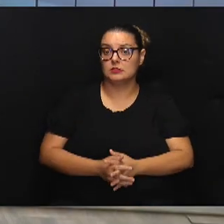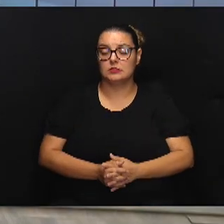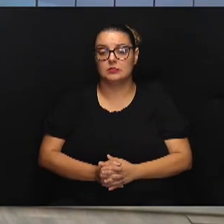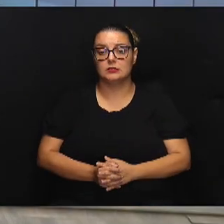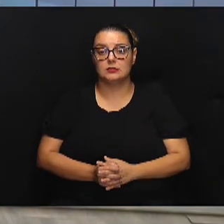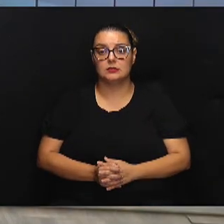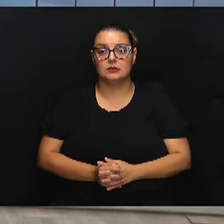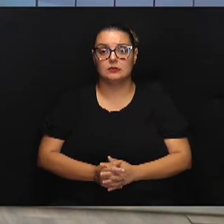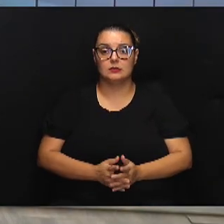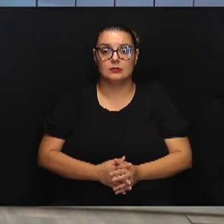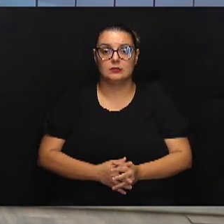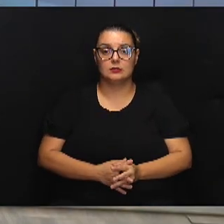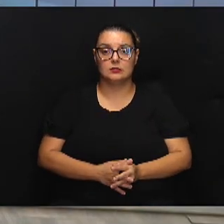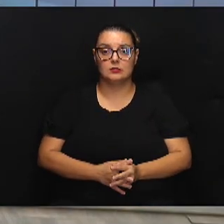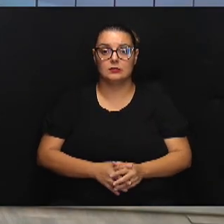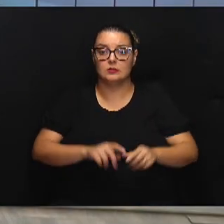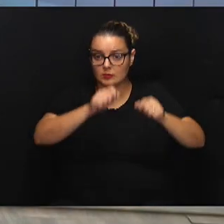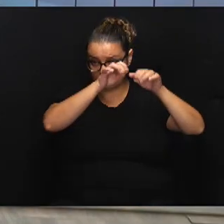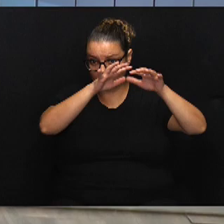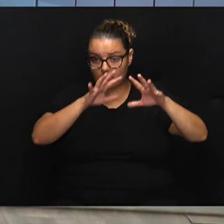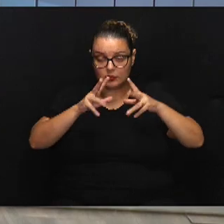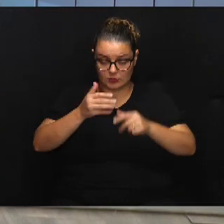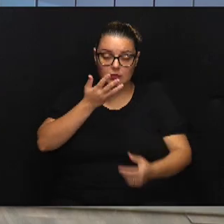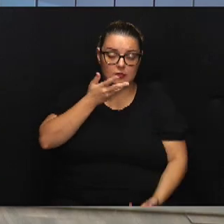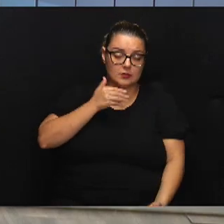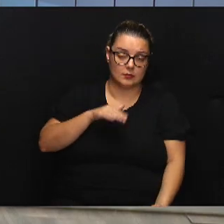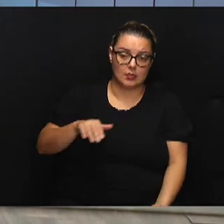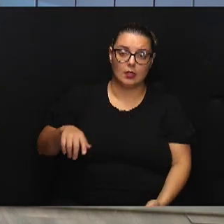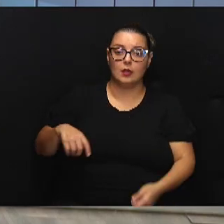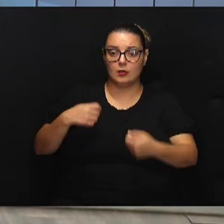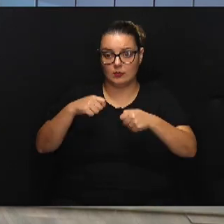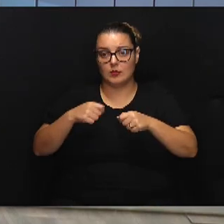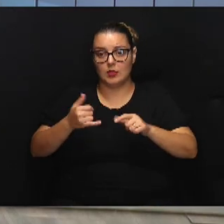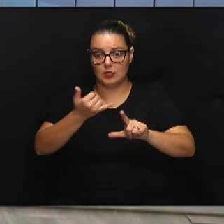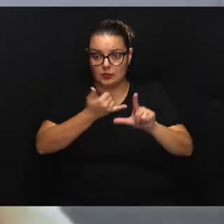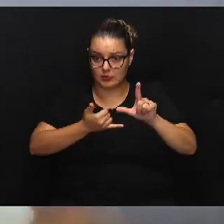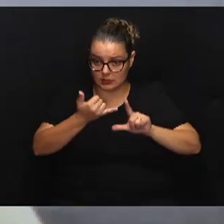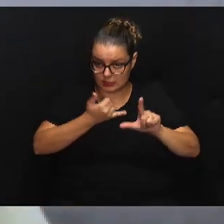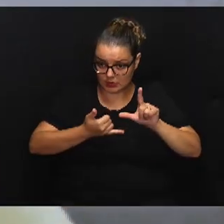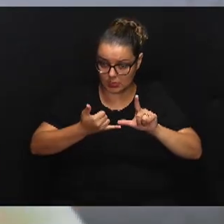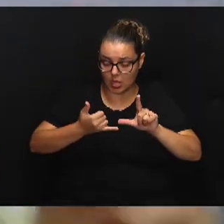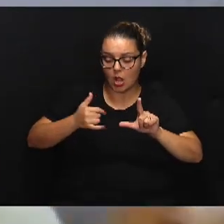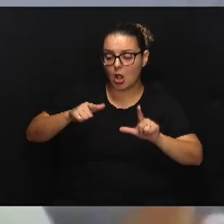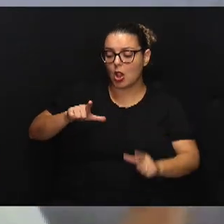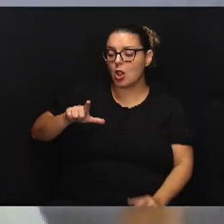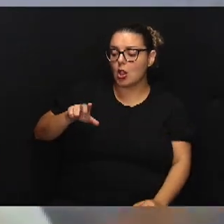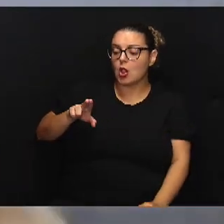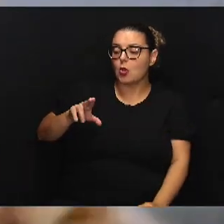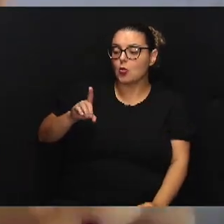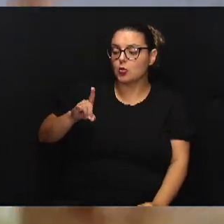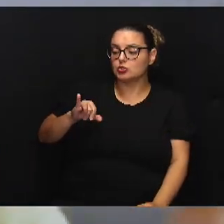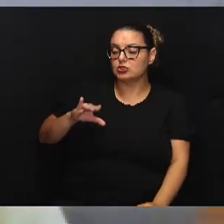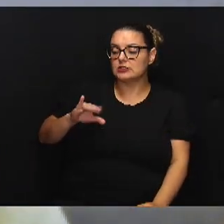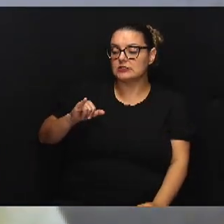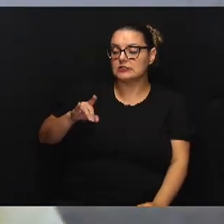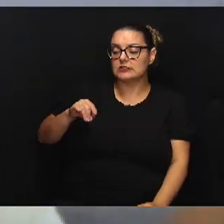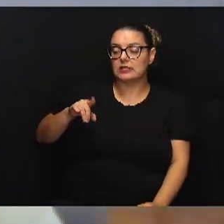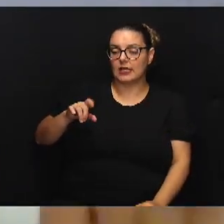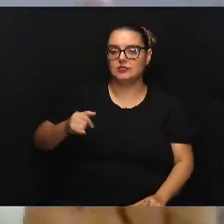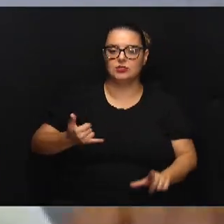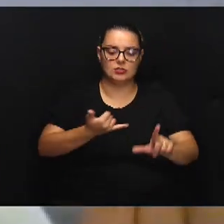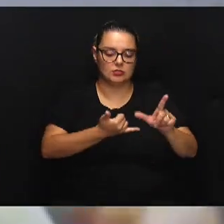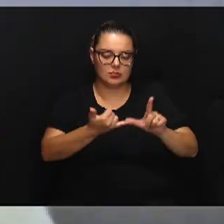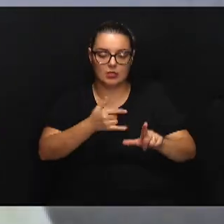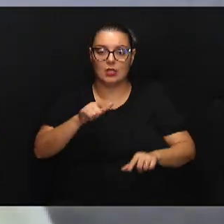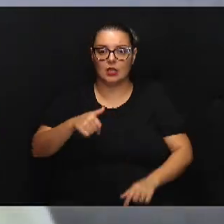O que o autista, toda criança precisa da ludicidade. A ludicidade é a ferramenta da criança